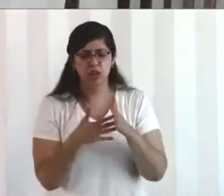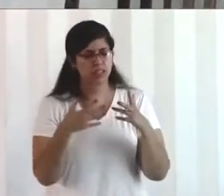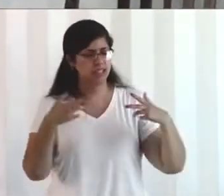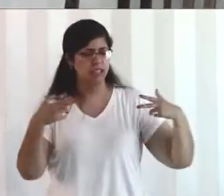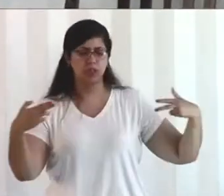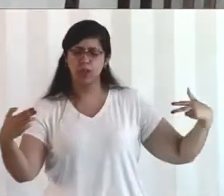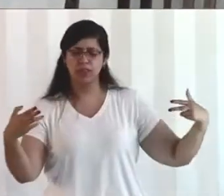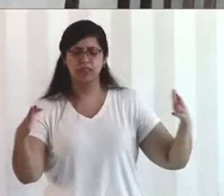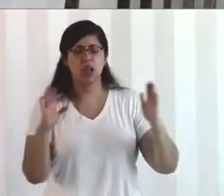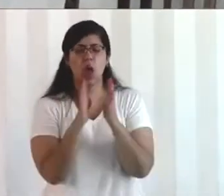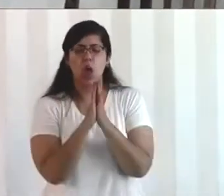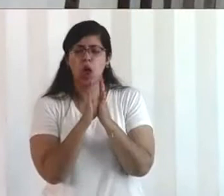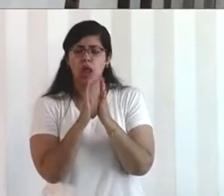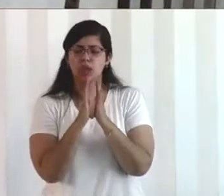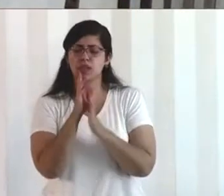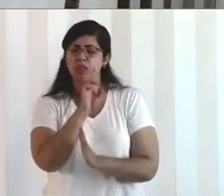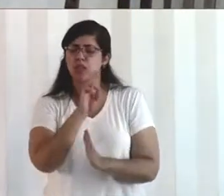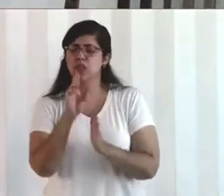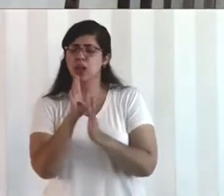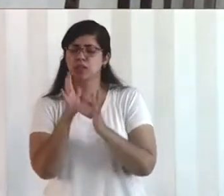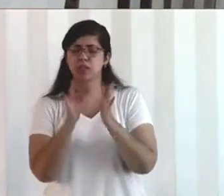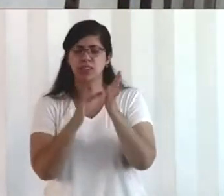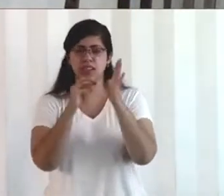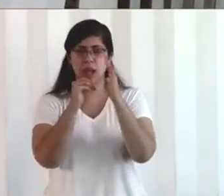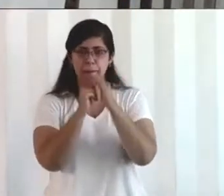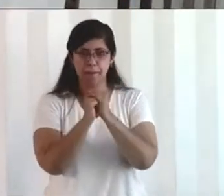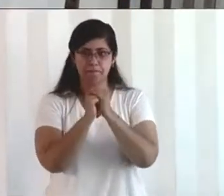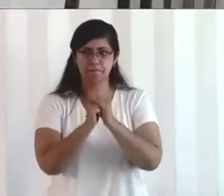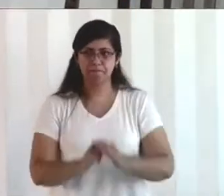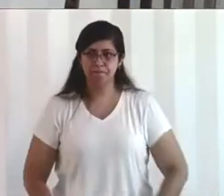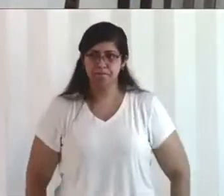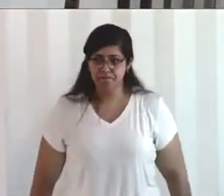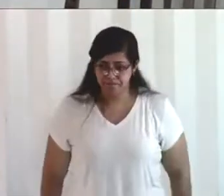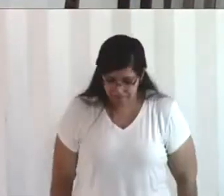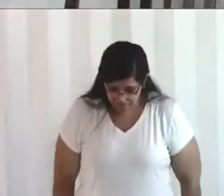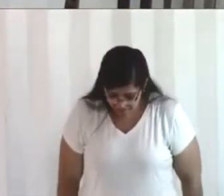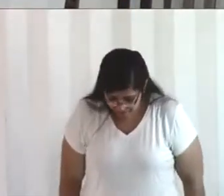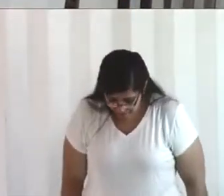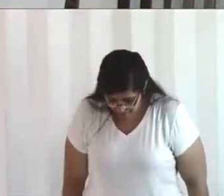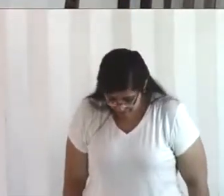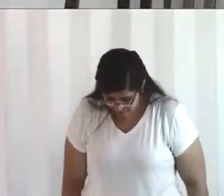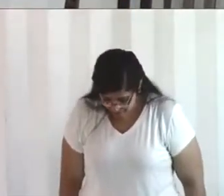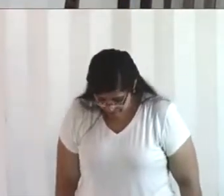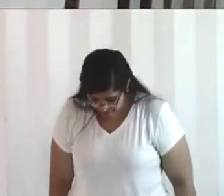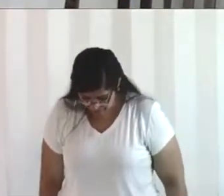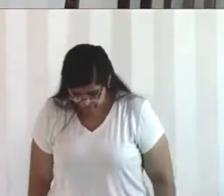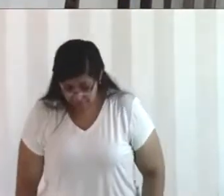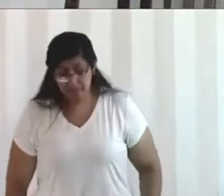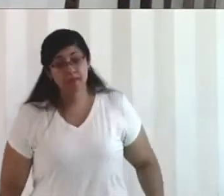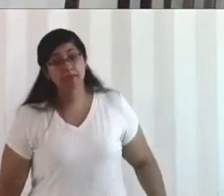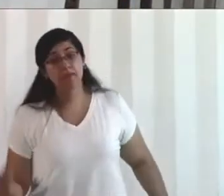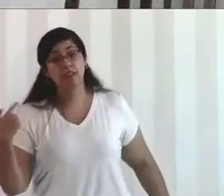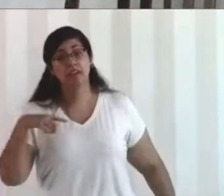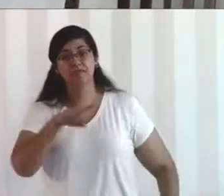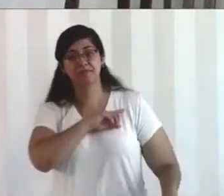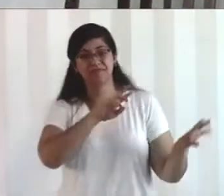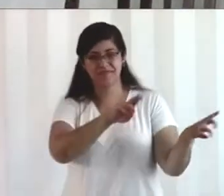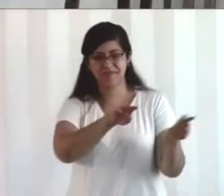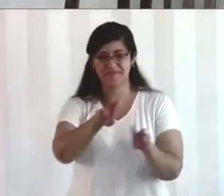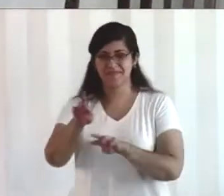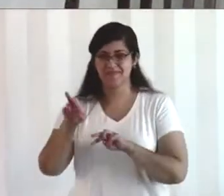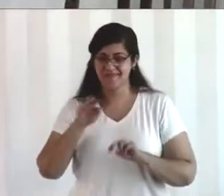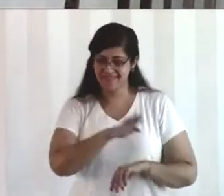passagem. Oramos em nome de Jesus. Amém. Meus queridos irmãos e irmãs,